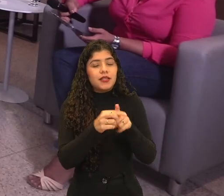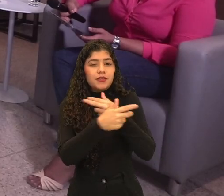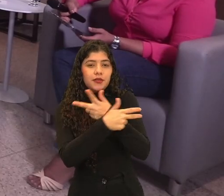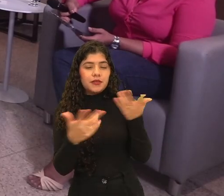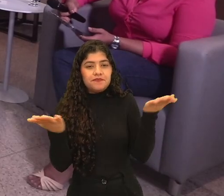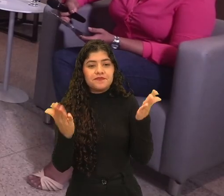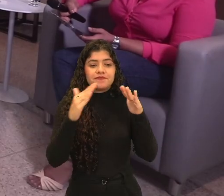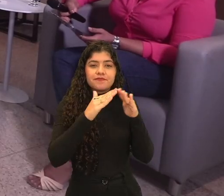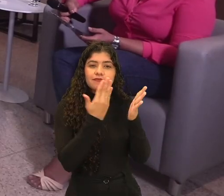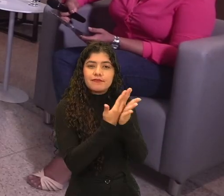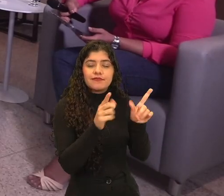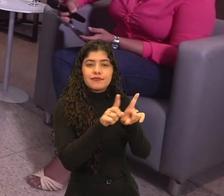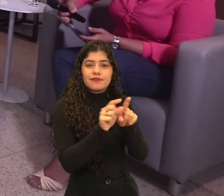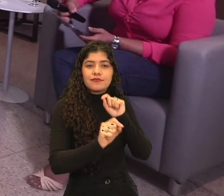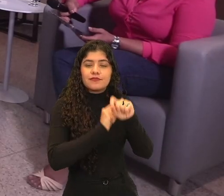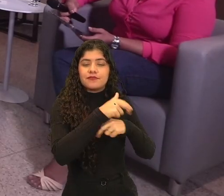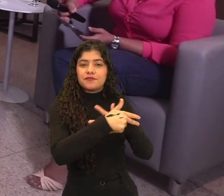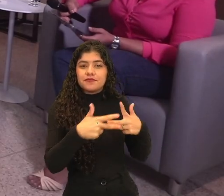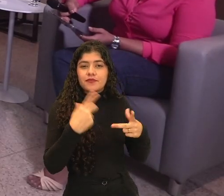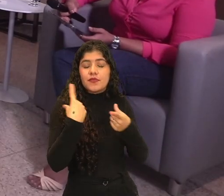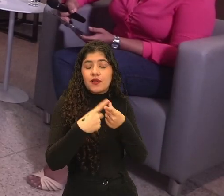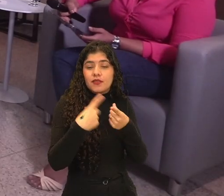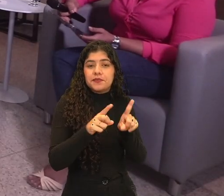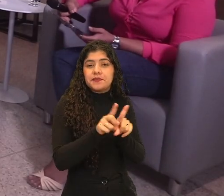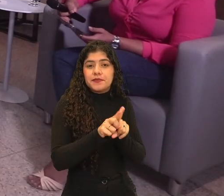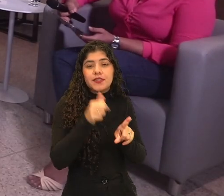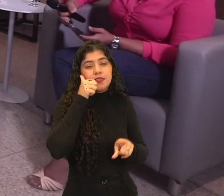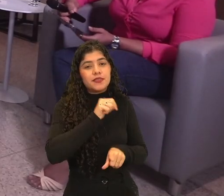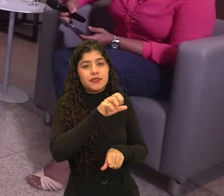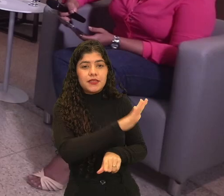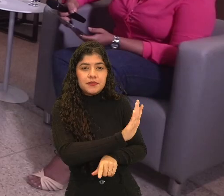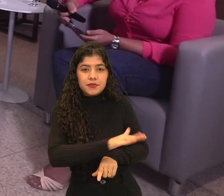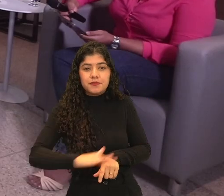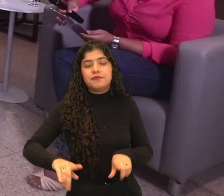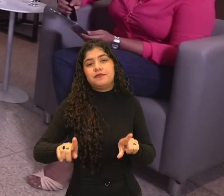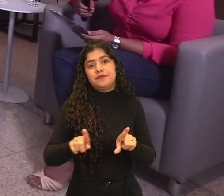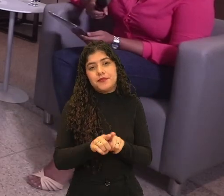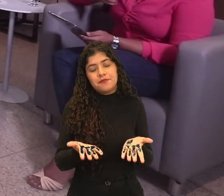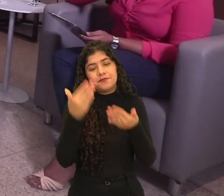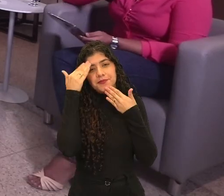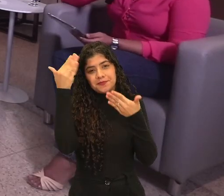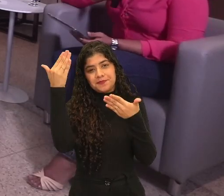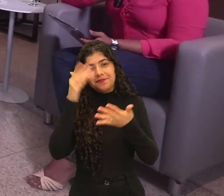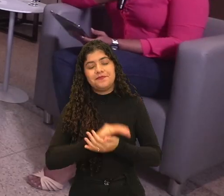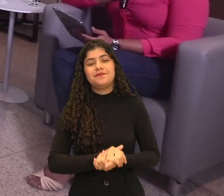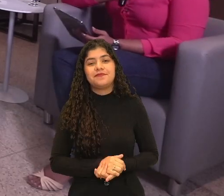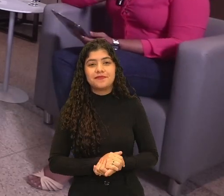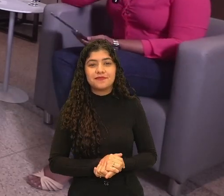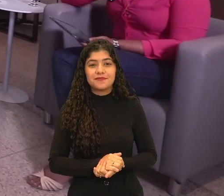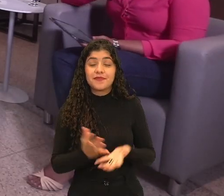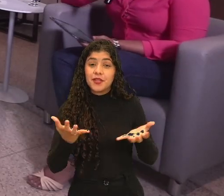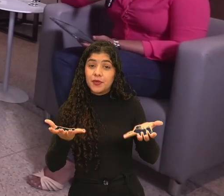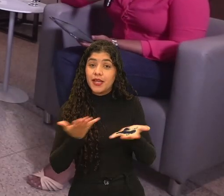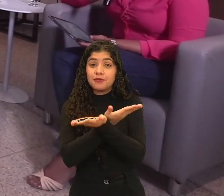quanto pais, quanto profissionais, né? Porque elas vão conseguir. Obrigada. Bom, eu